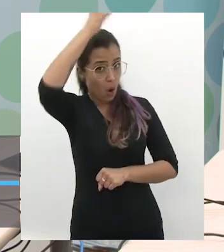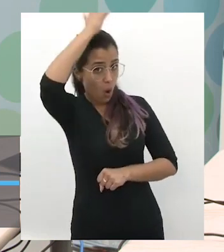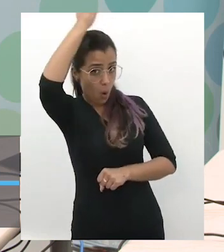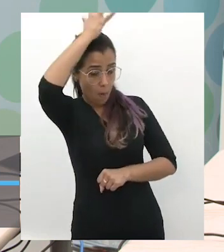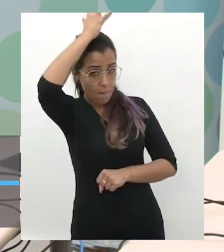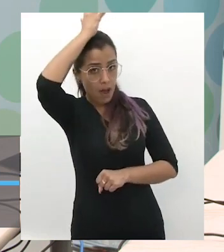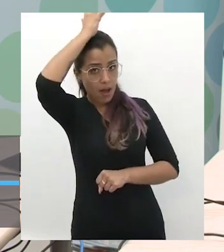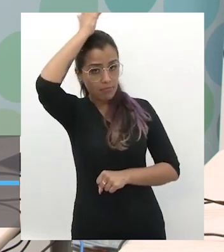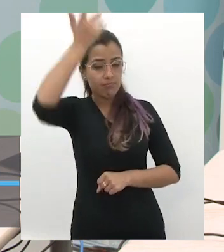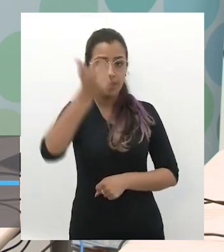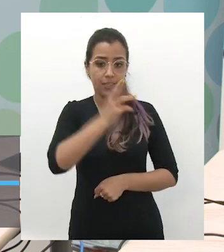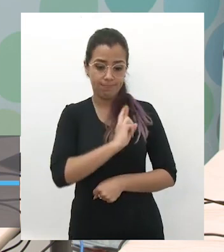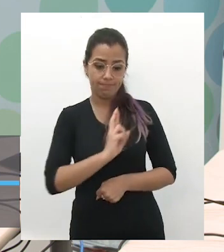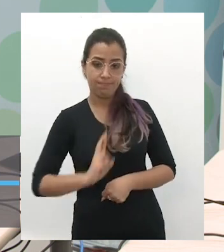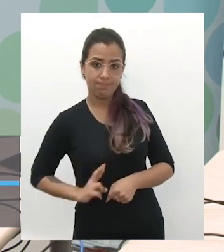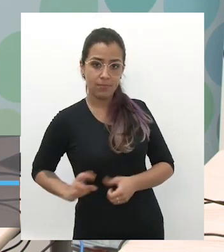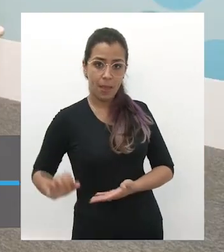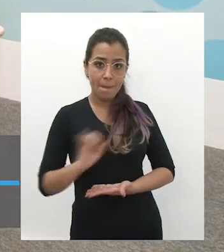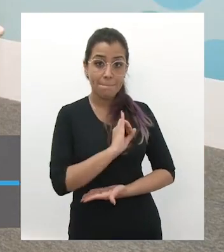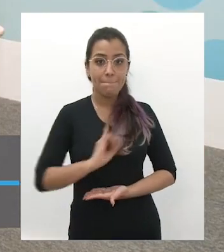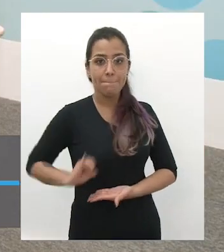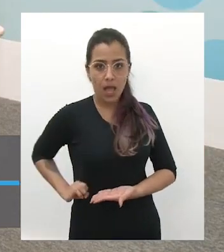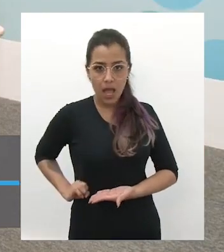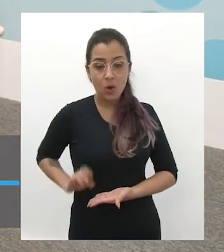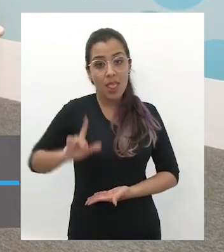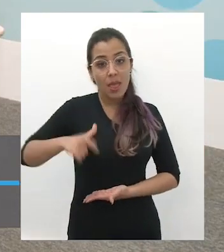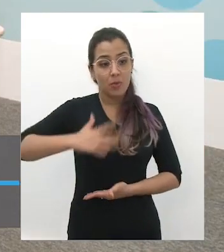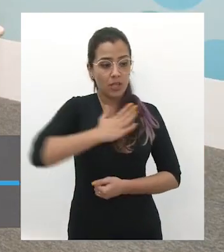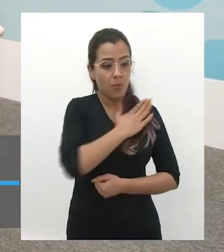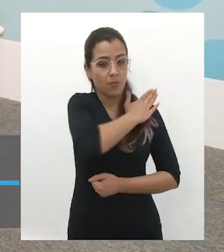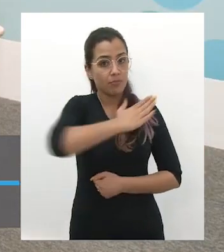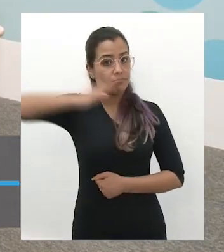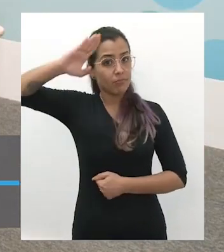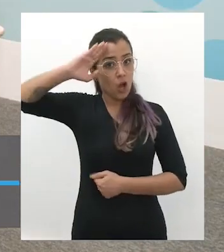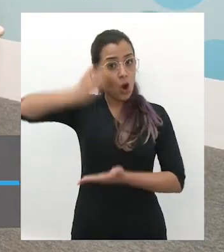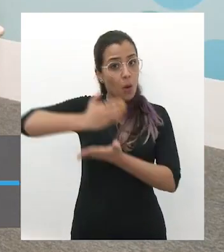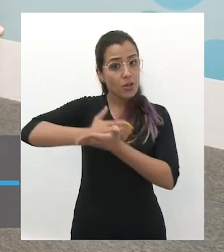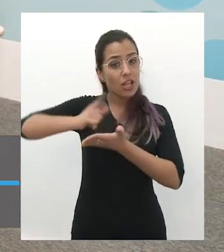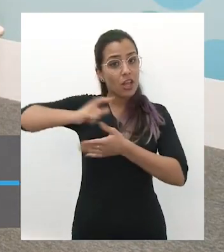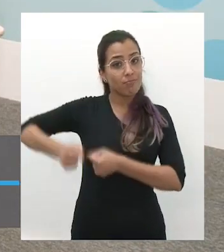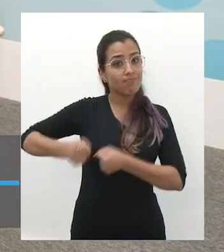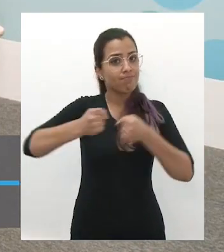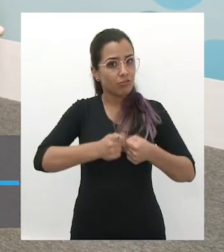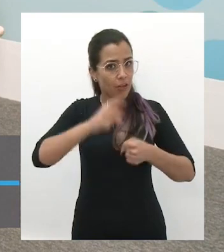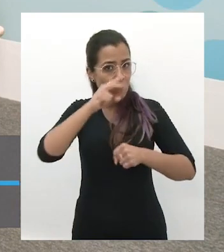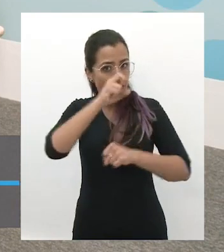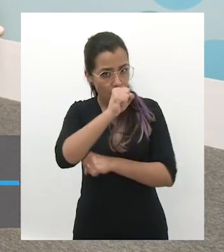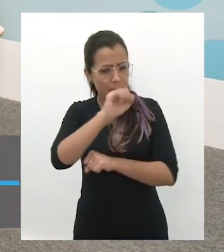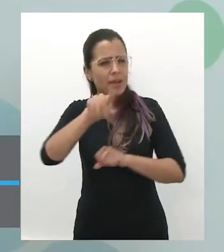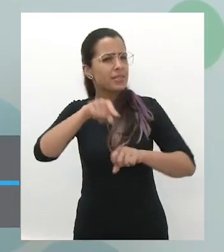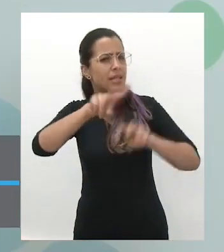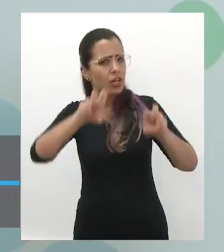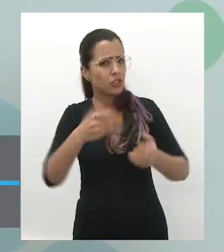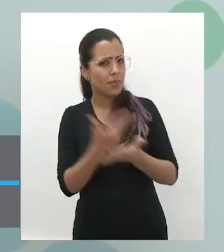império. E aí os militares começam a ganhar uma relevância nessa sociedade aí. Exatamente, isso é um assunto para a próxima aula. Vou deixar na tela